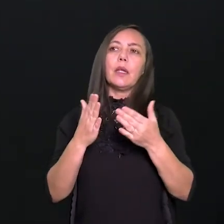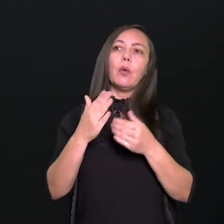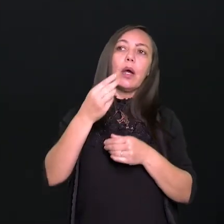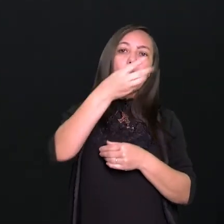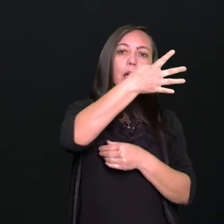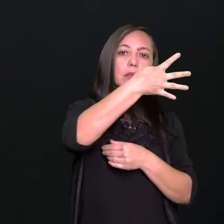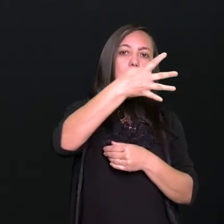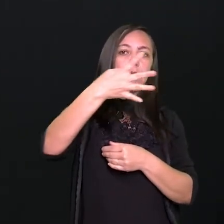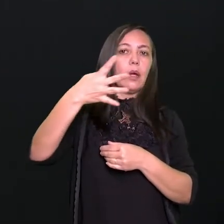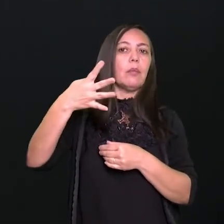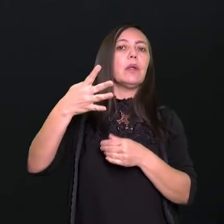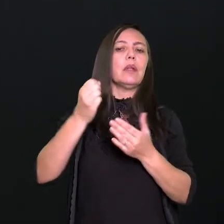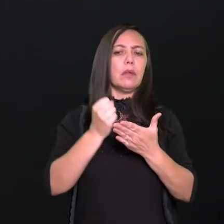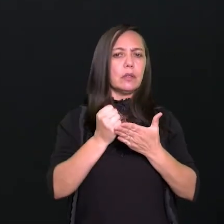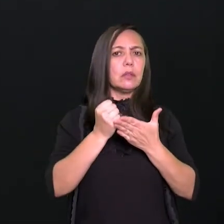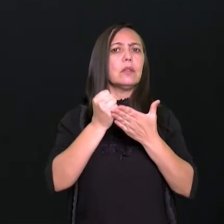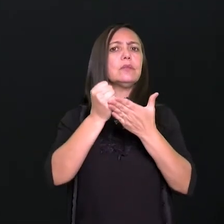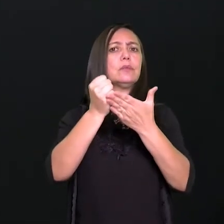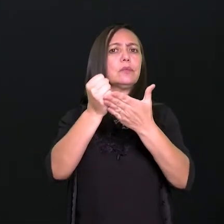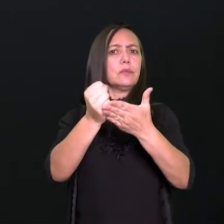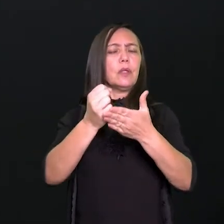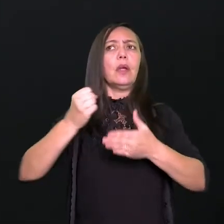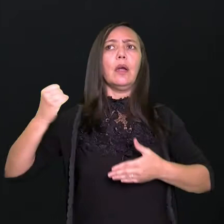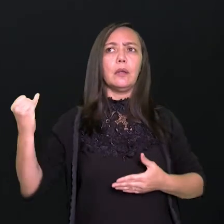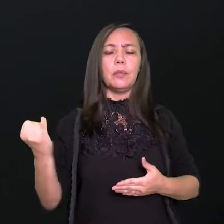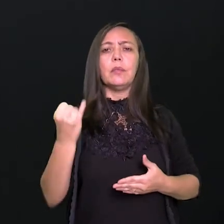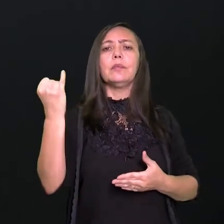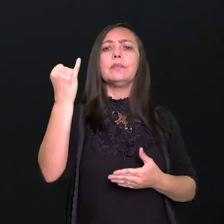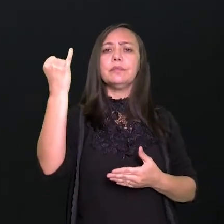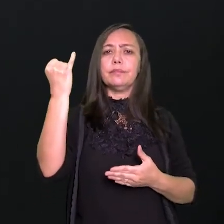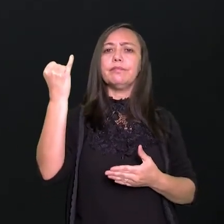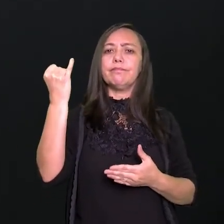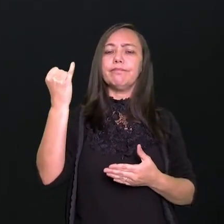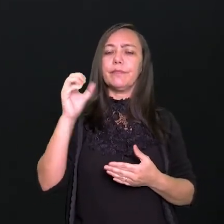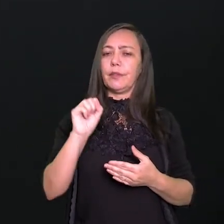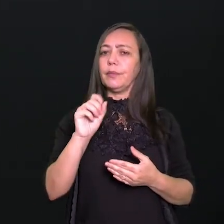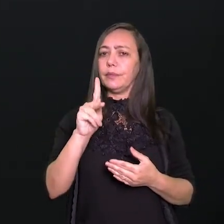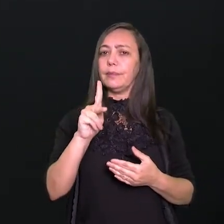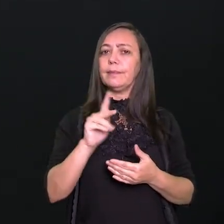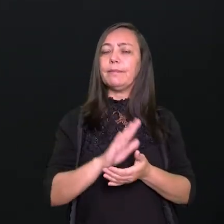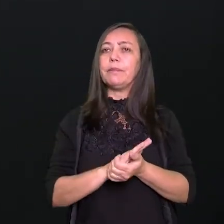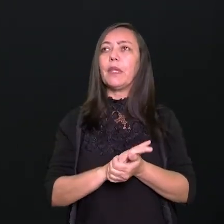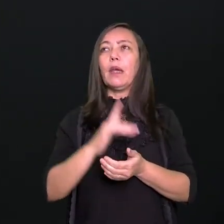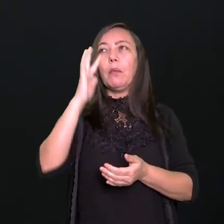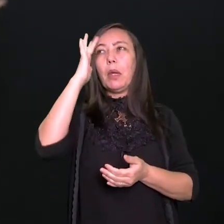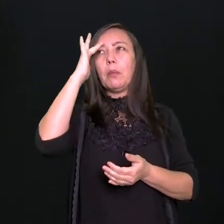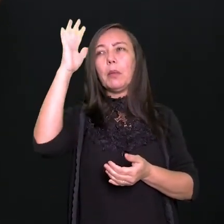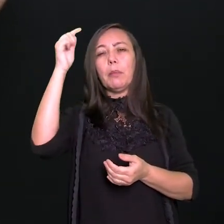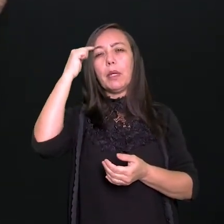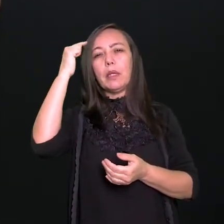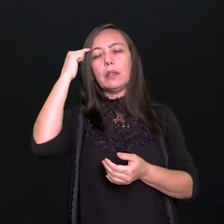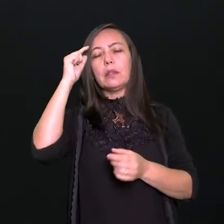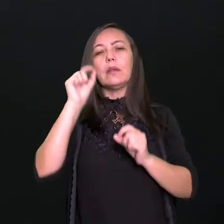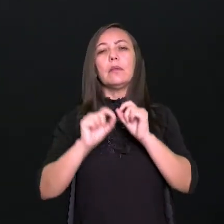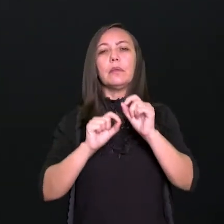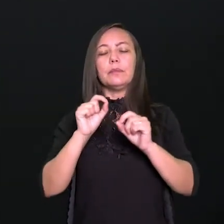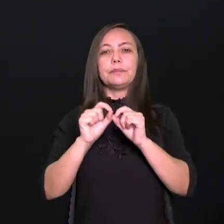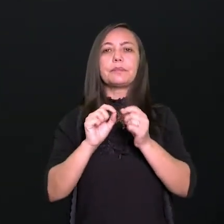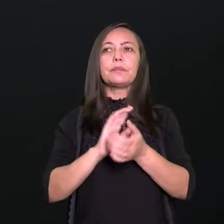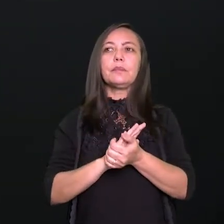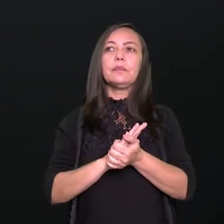esta tabelinha, ela vai ser bastante útil para que você faça isso, tá bom? Imaginemos aqui o seguinte, então,